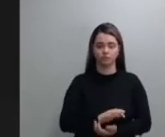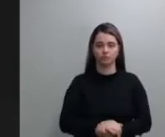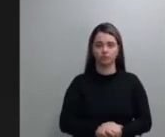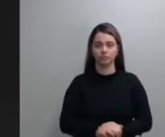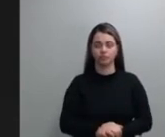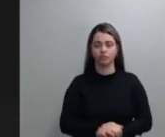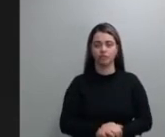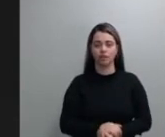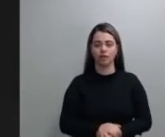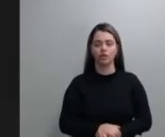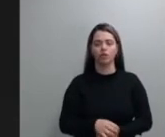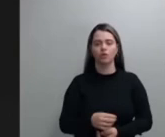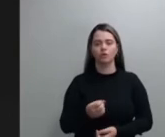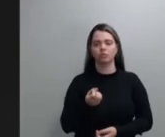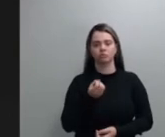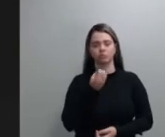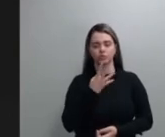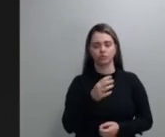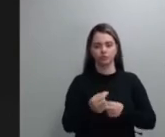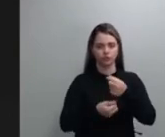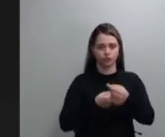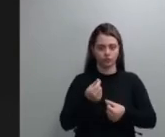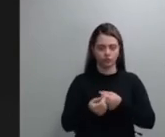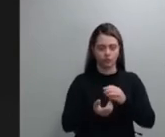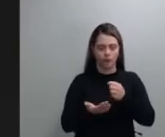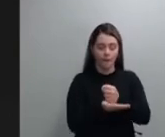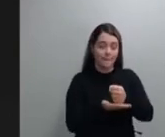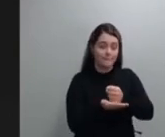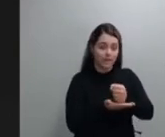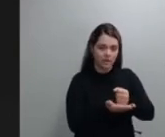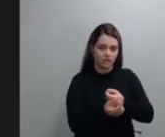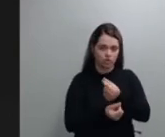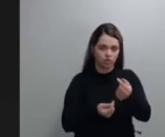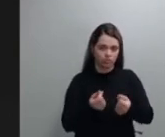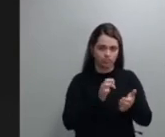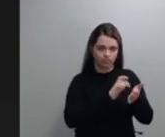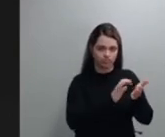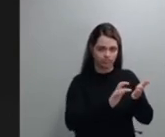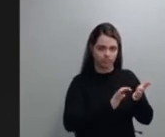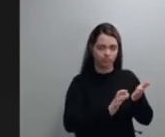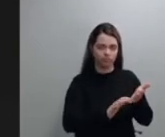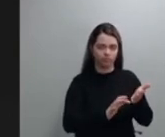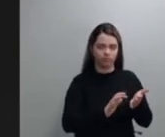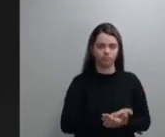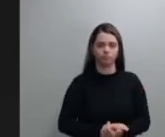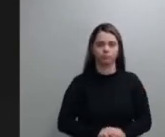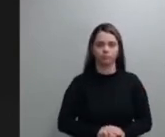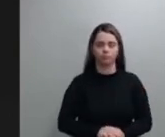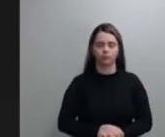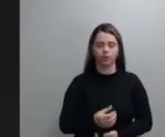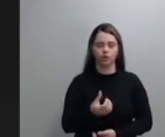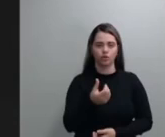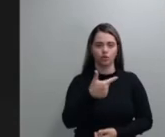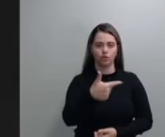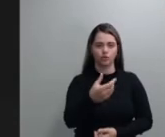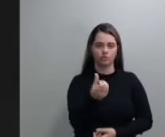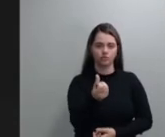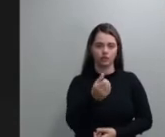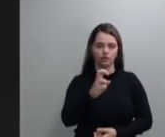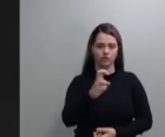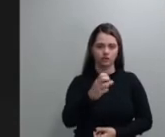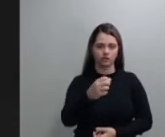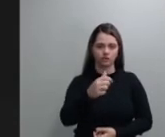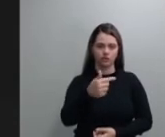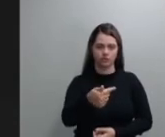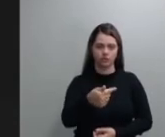de redução da base de cálculo na operação subsequente na forma do artigo 2657 do 96